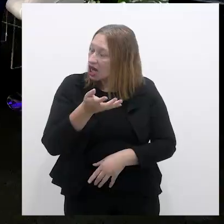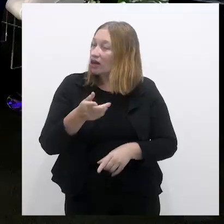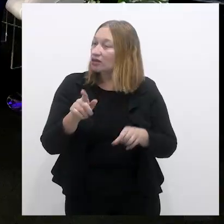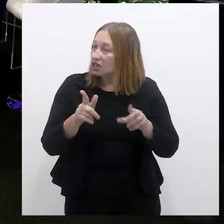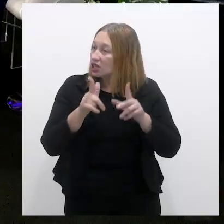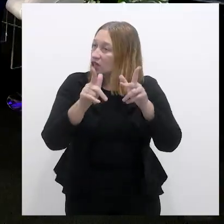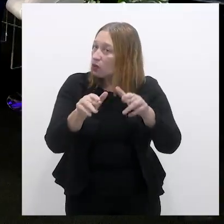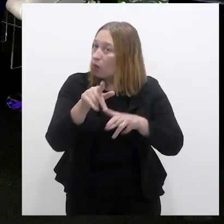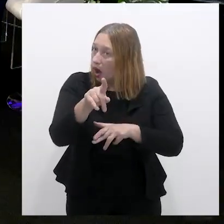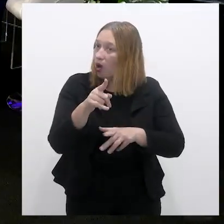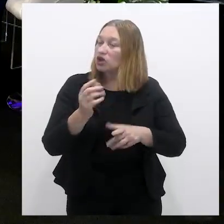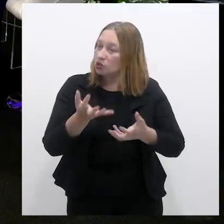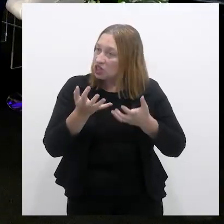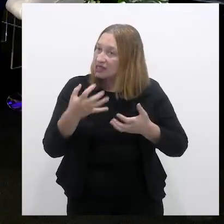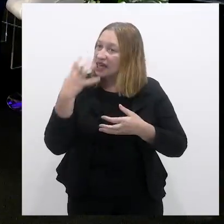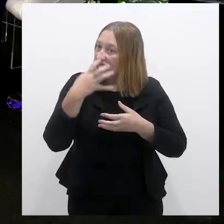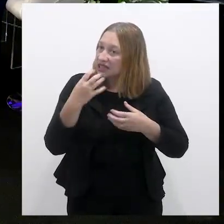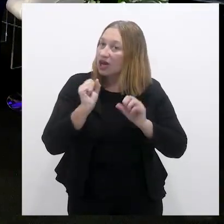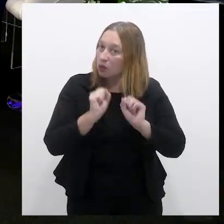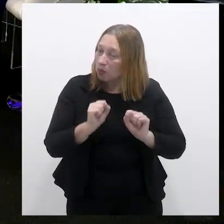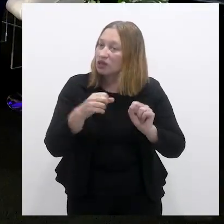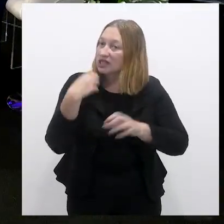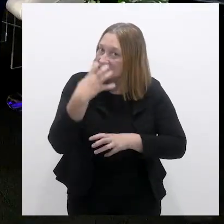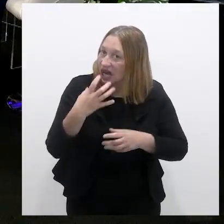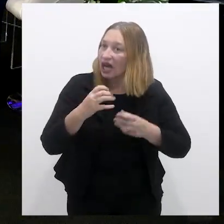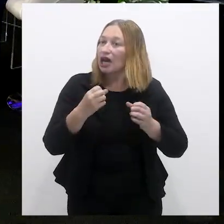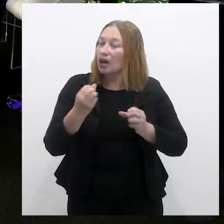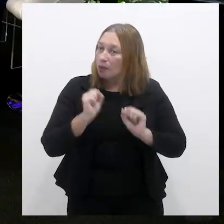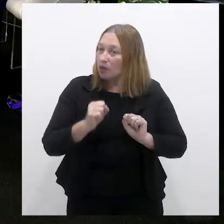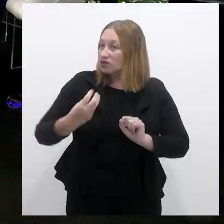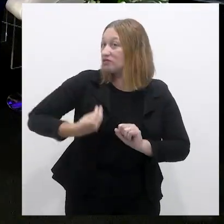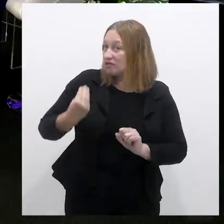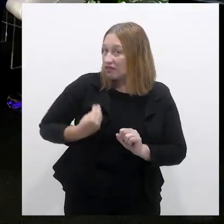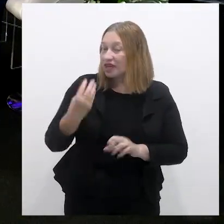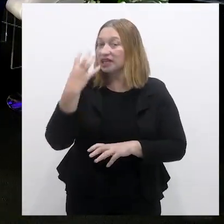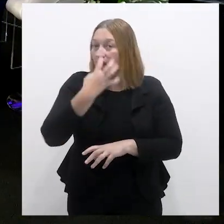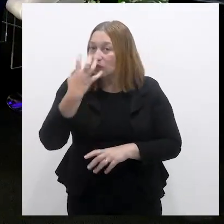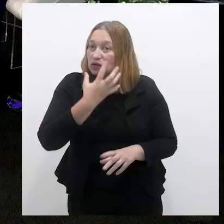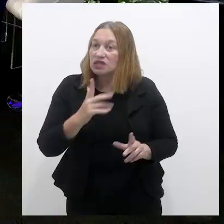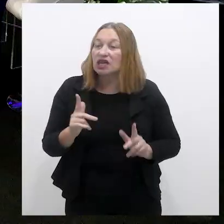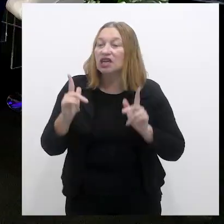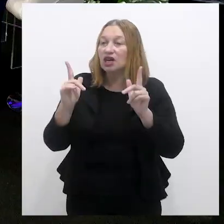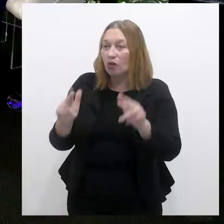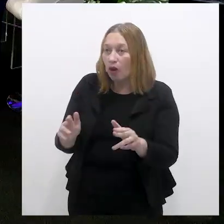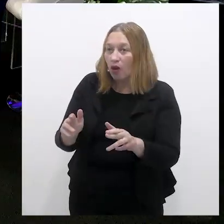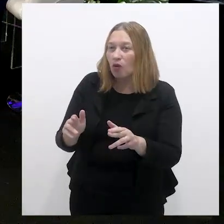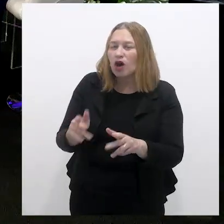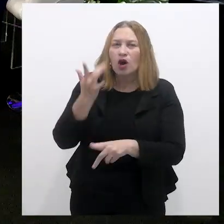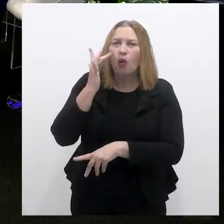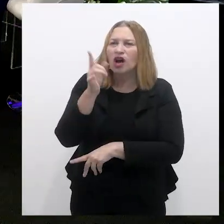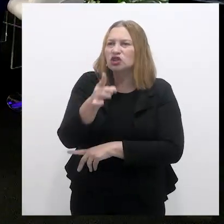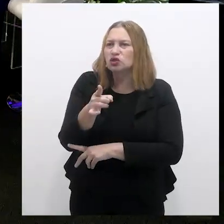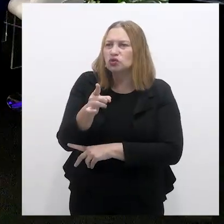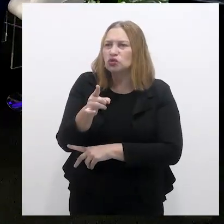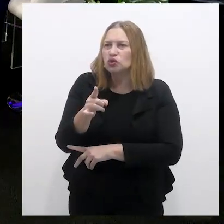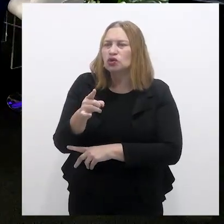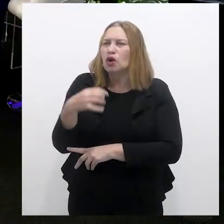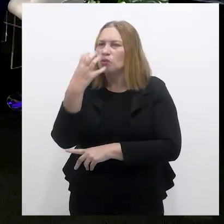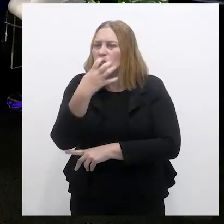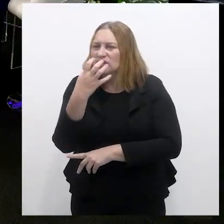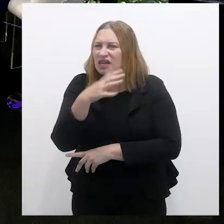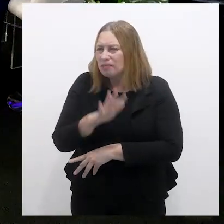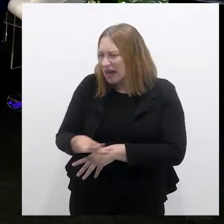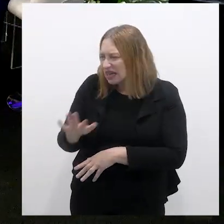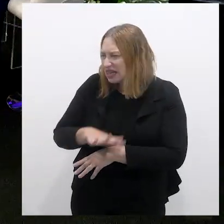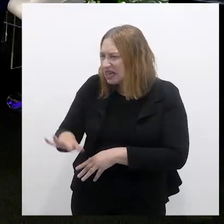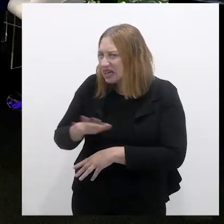Isso deve, né? Isso dá para mim também. Se eu quiser cantar, eu também posso cantar. Eu também posso viver disso. É, né? a gente tinha... Assim como acho que